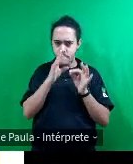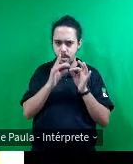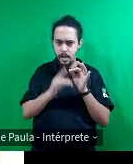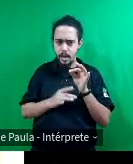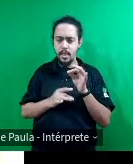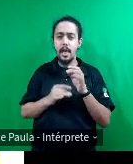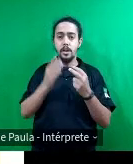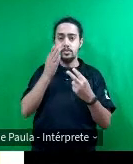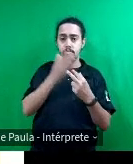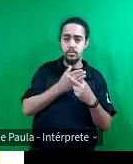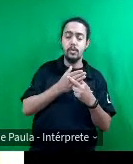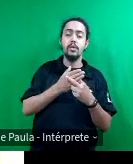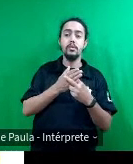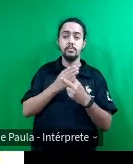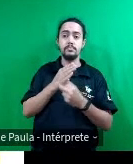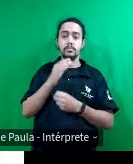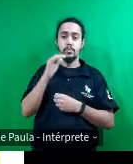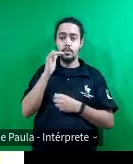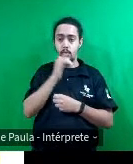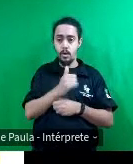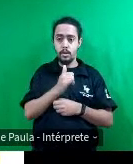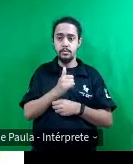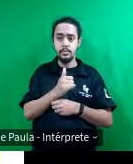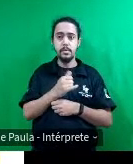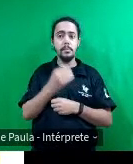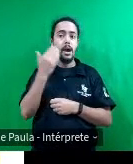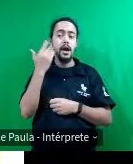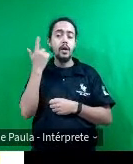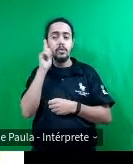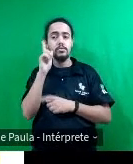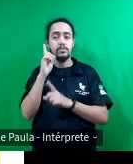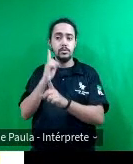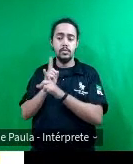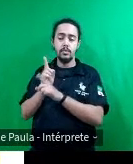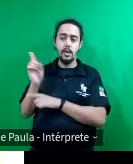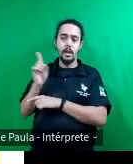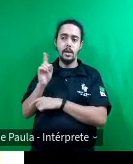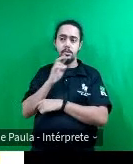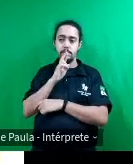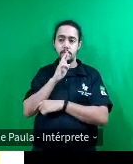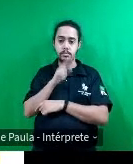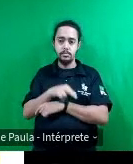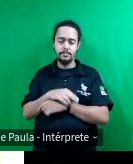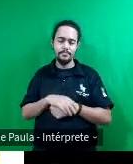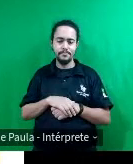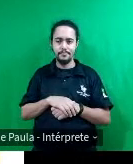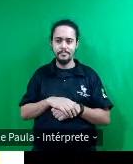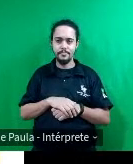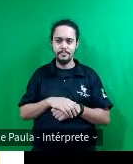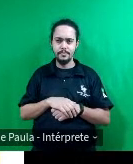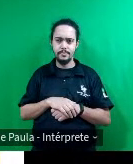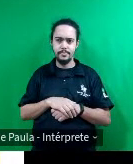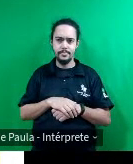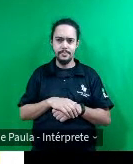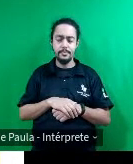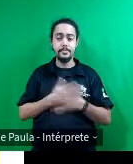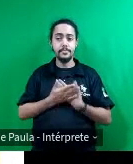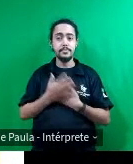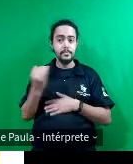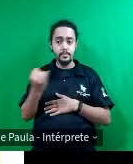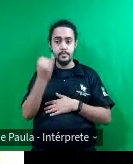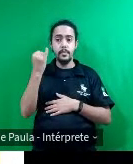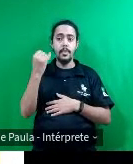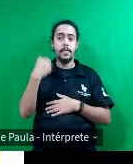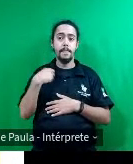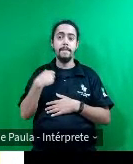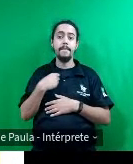e mostro a dedução da equação para chegar a esse resuminho aqui. Ok? Bom, o importante é que a corrente